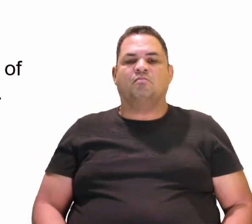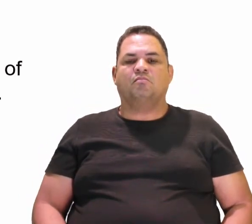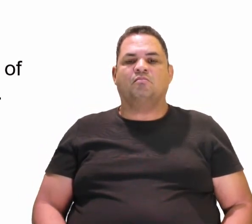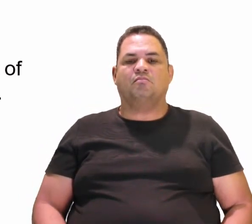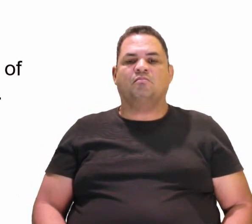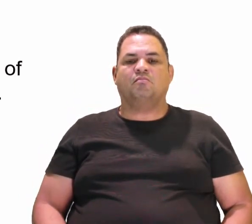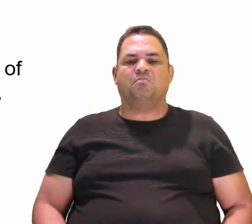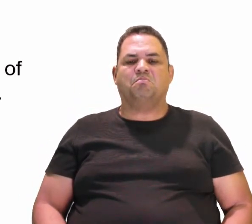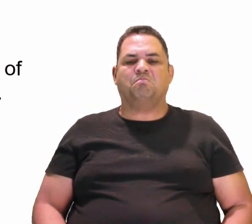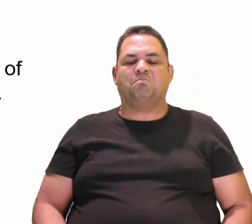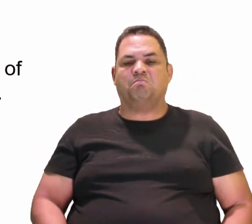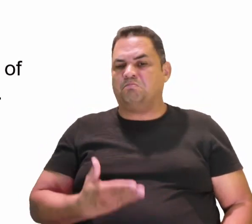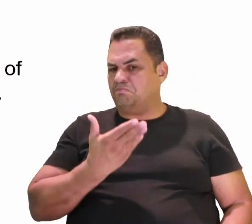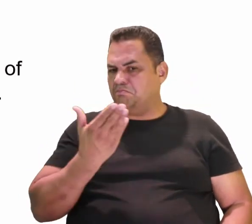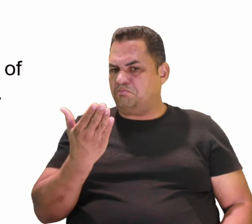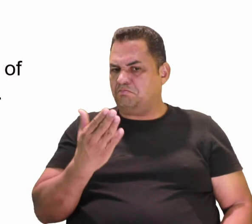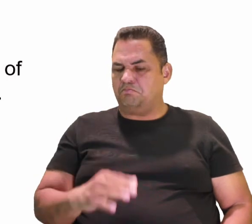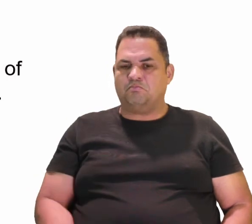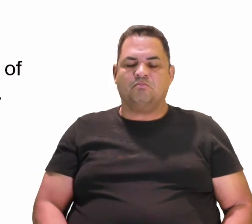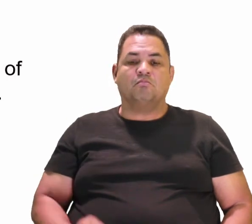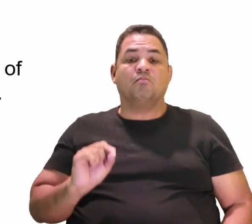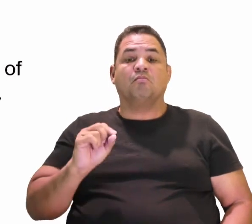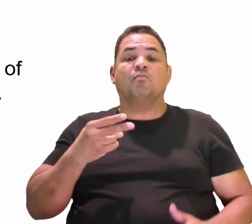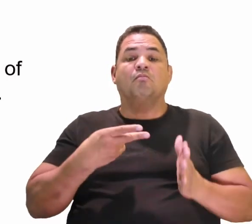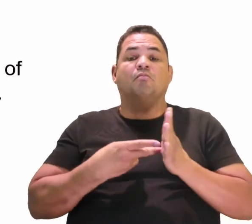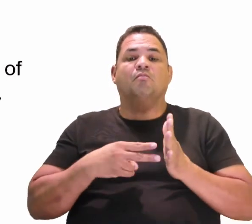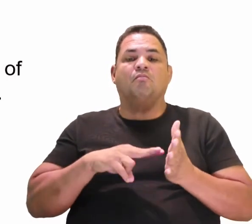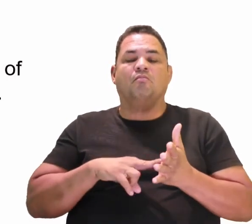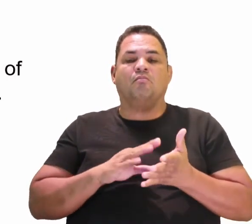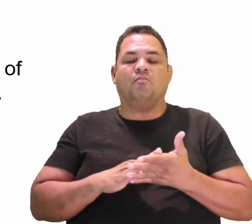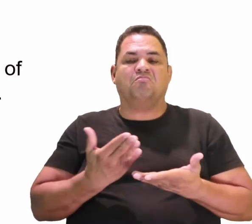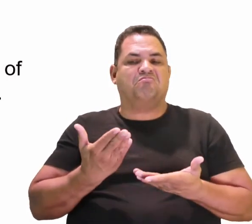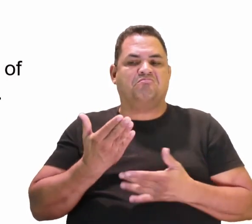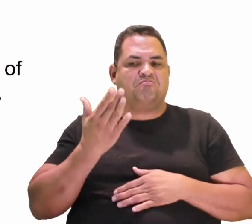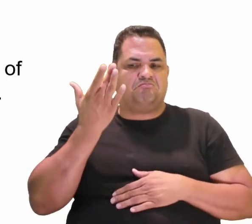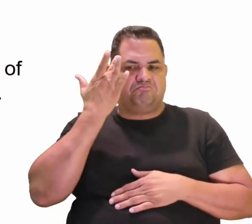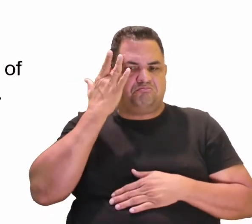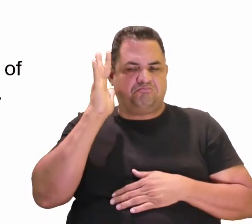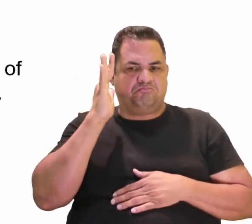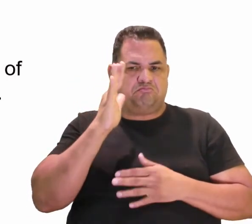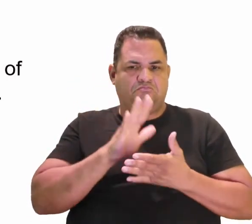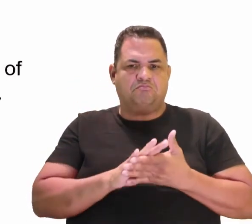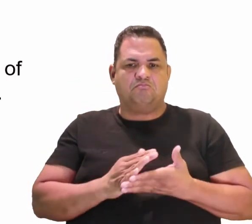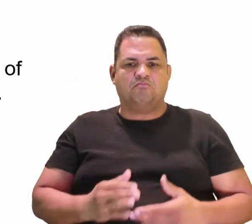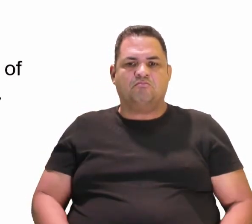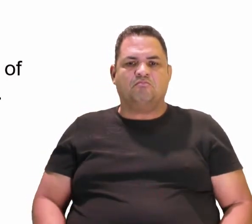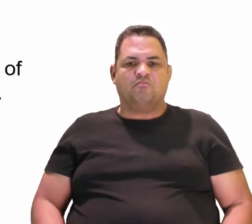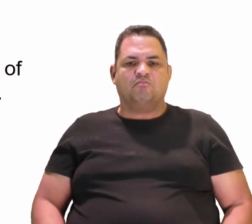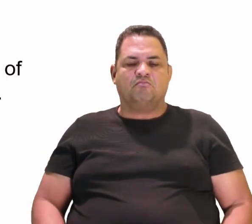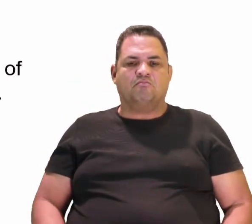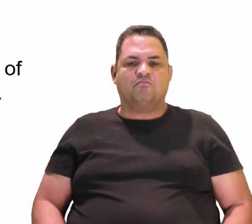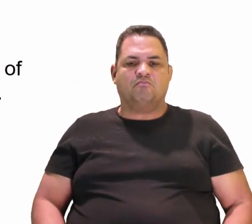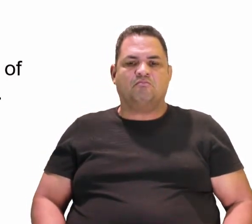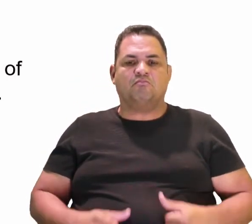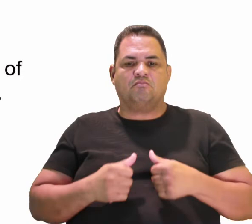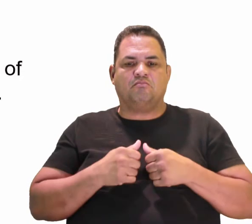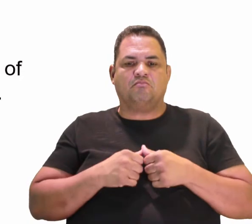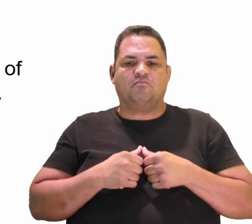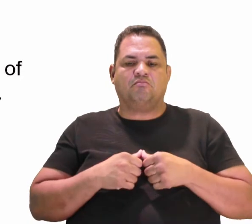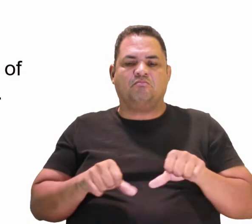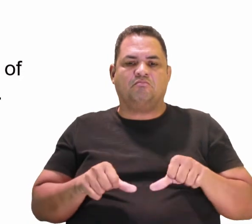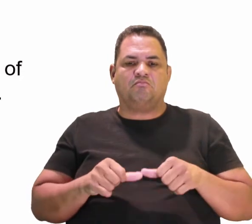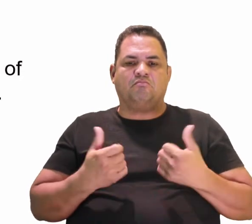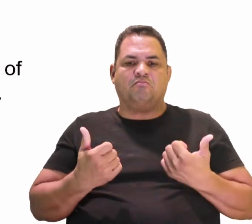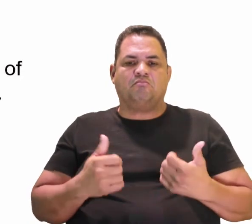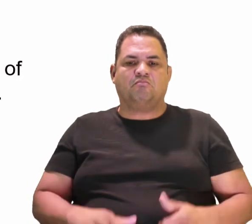que be lazy tem a ver com isso? O que significa be lazy? A gente sabe que é o quê? Que é a questão do seja ou esteja, né? Mas